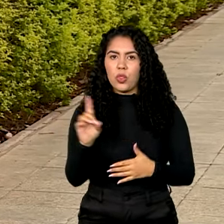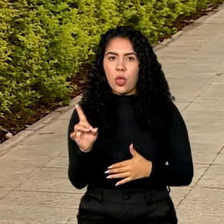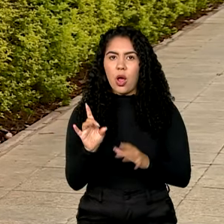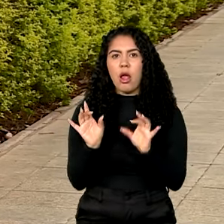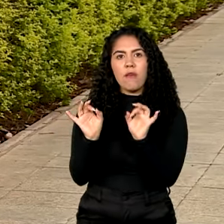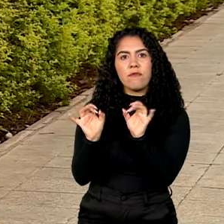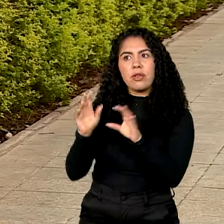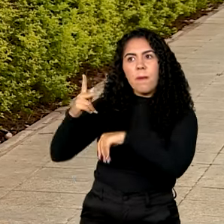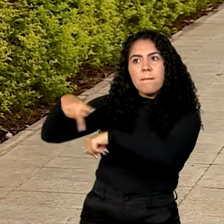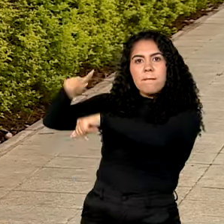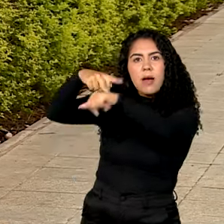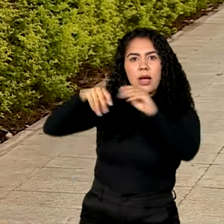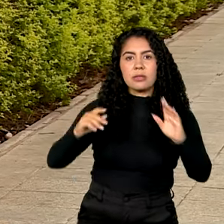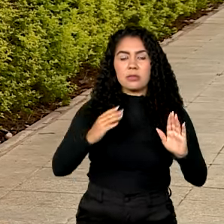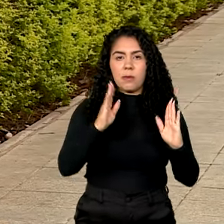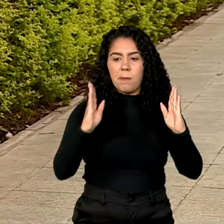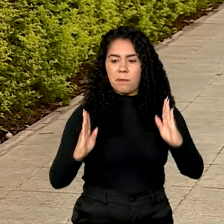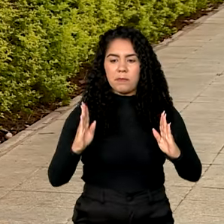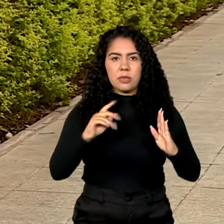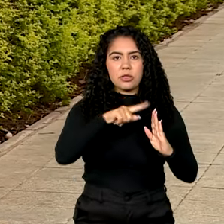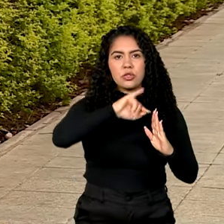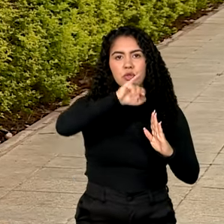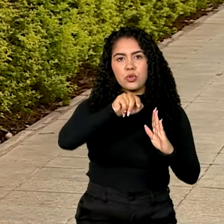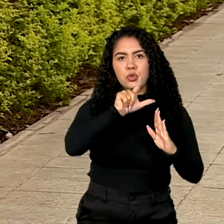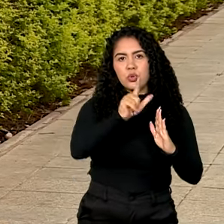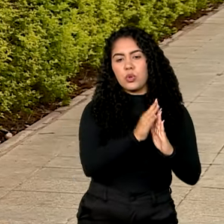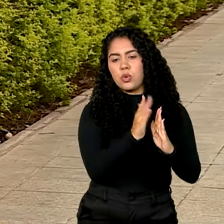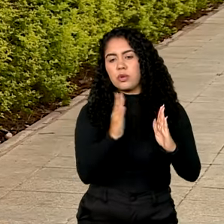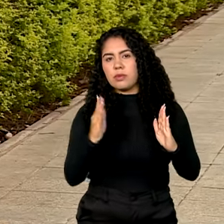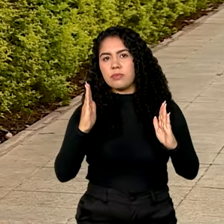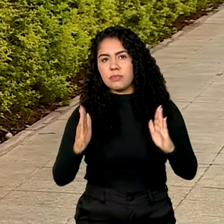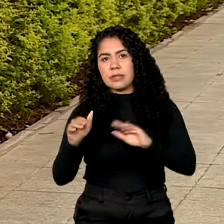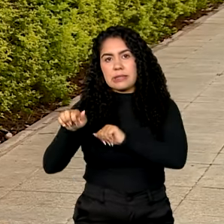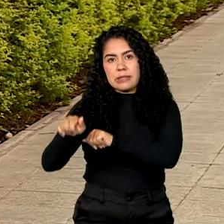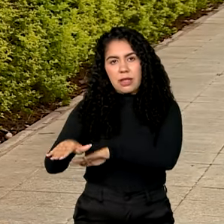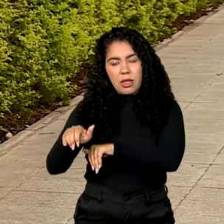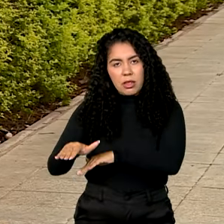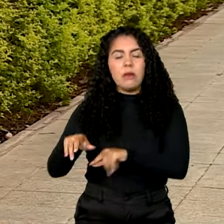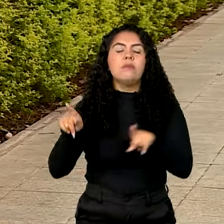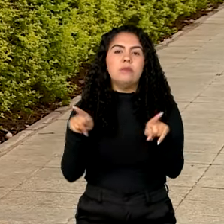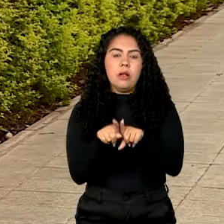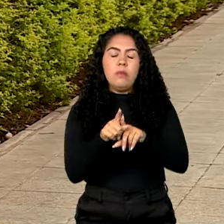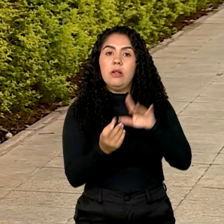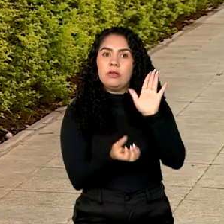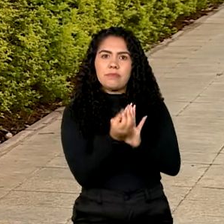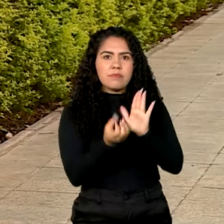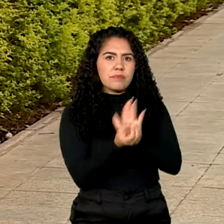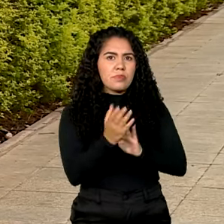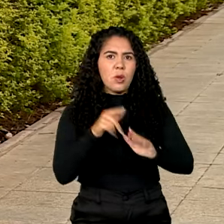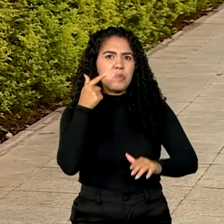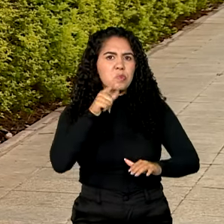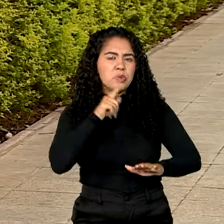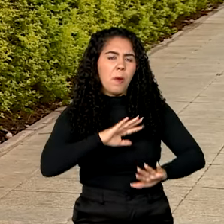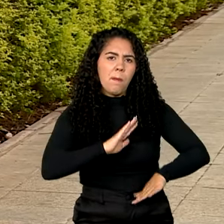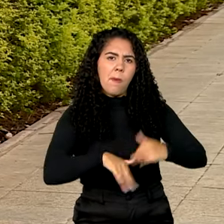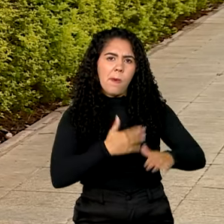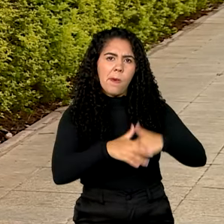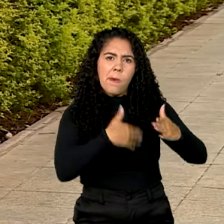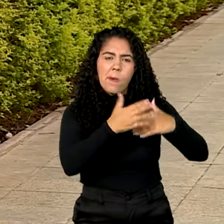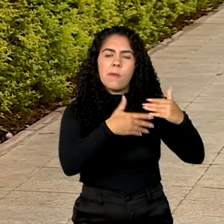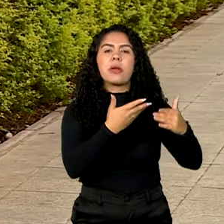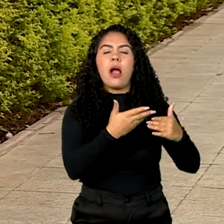outros países entre julho e setembro deste ano. Também cresceu a produção. Foram mais de 4 mil